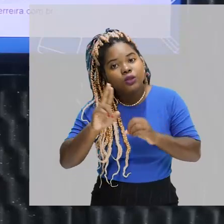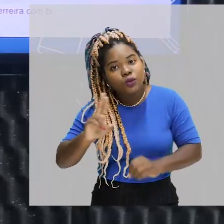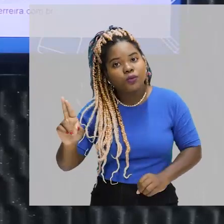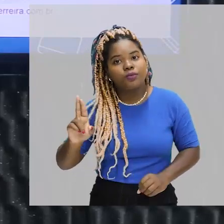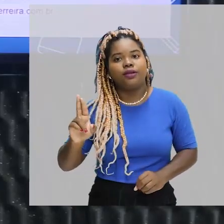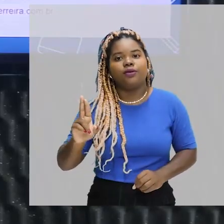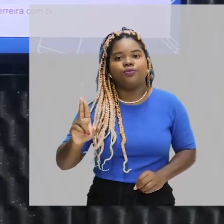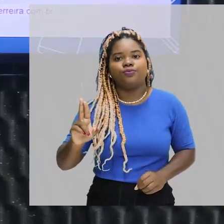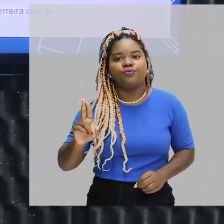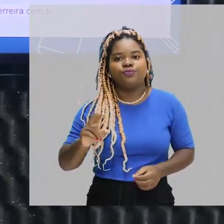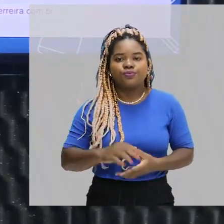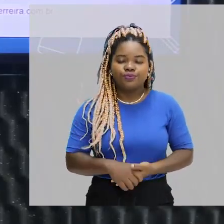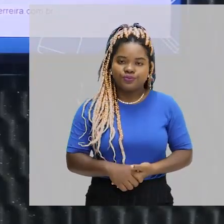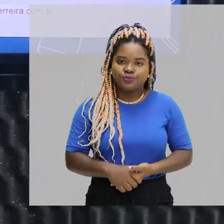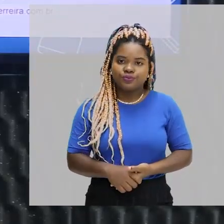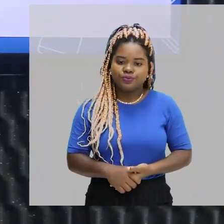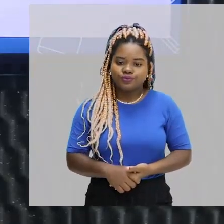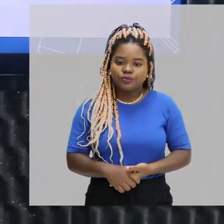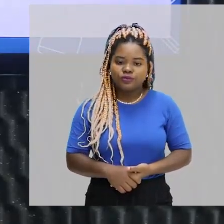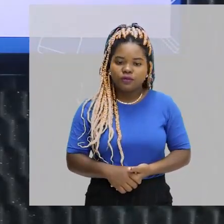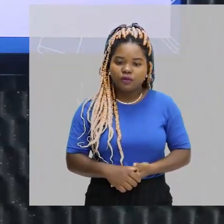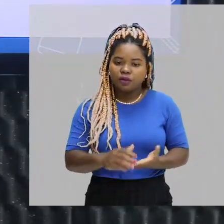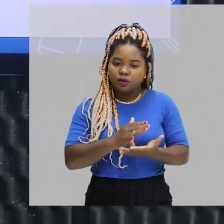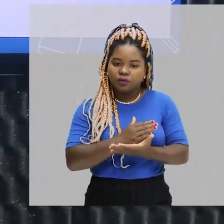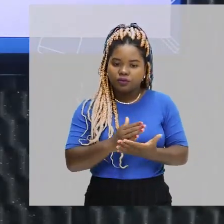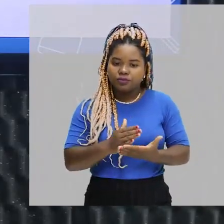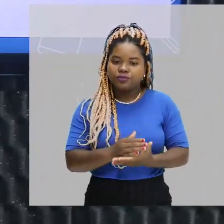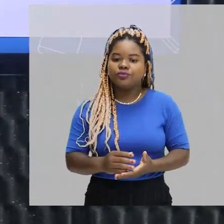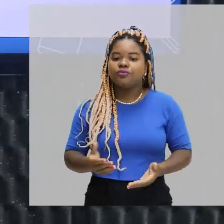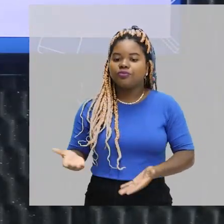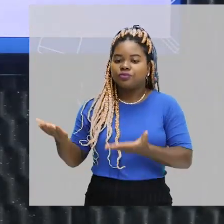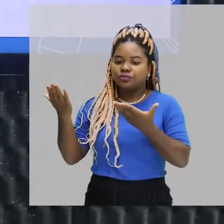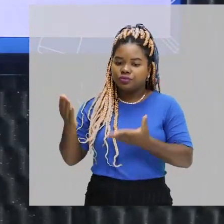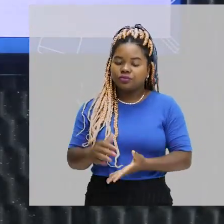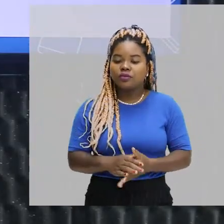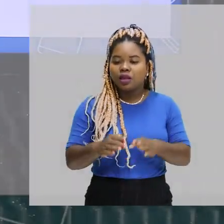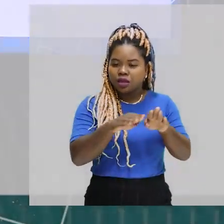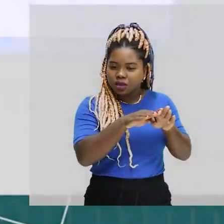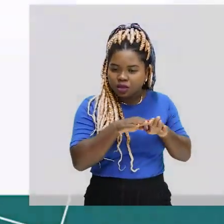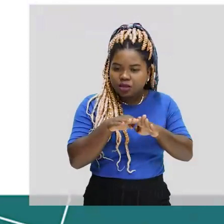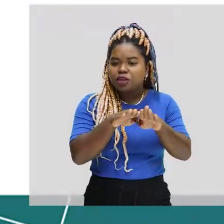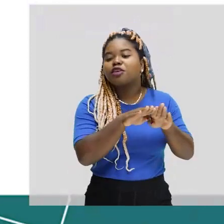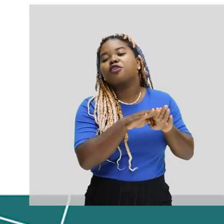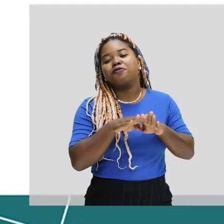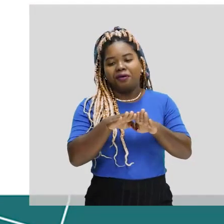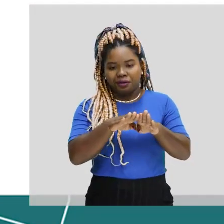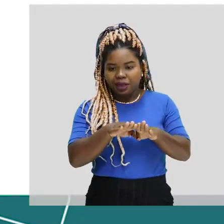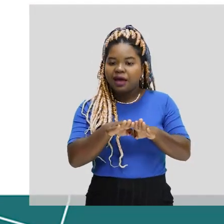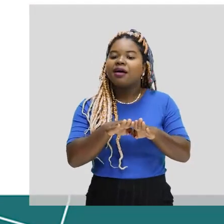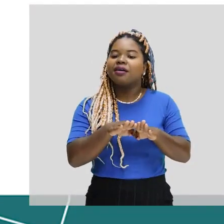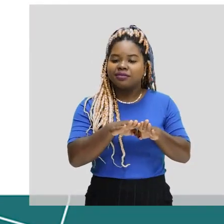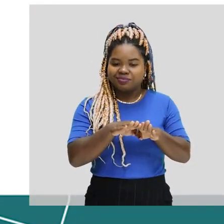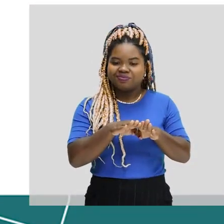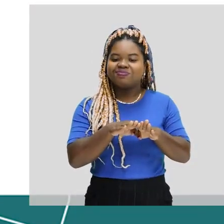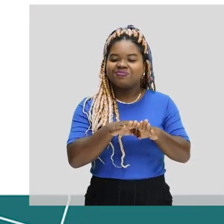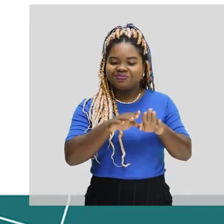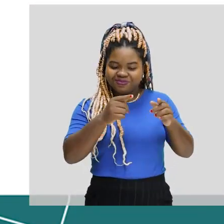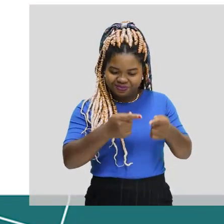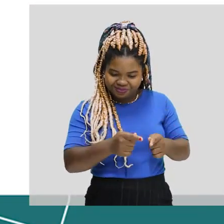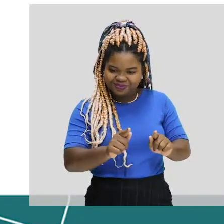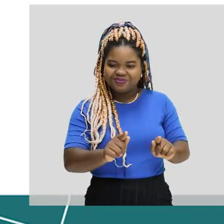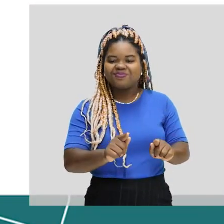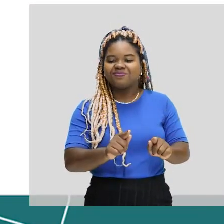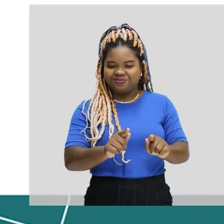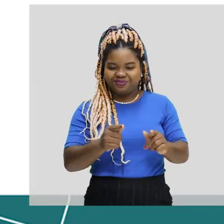a concordância nominal. Ok? Então vamos lá. Concordância é a igualdade, né, no caso gramatical do título da